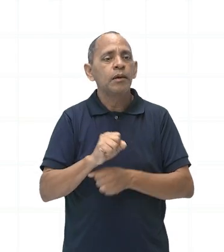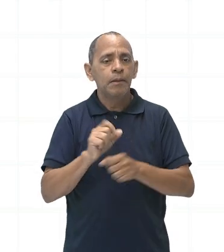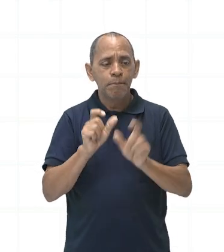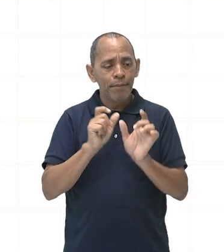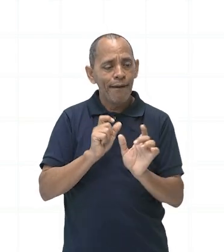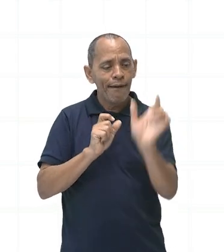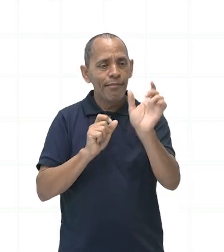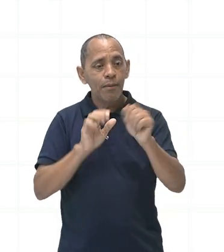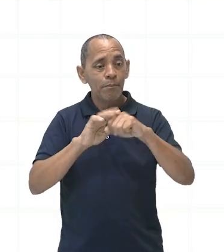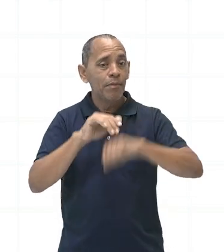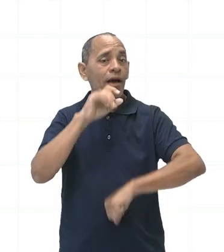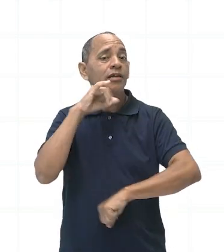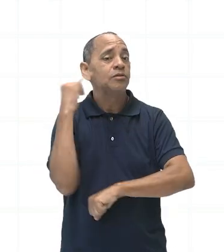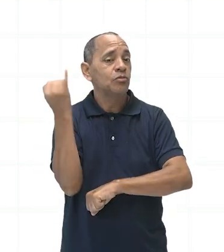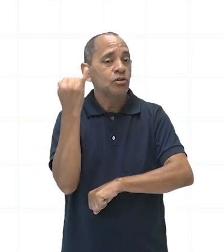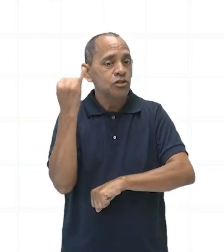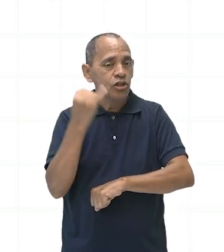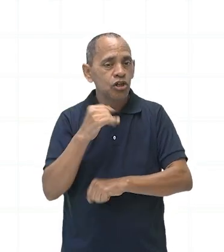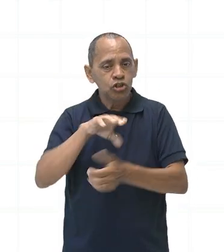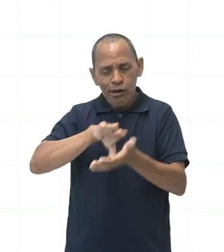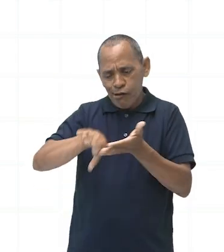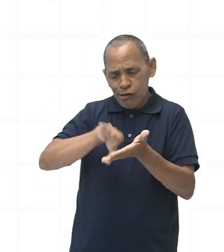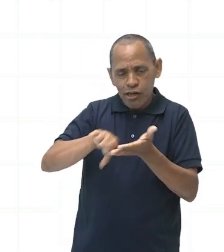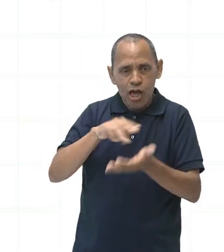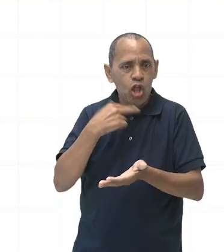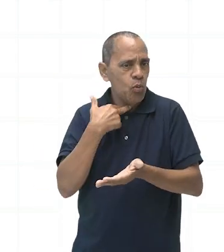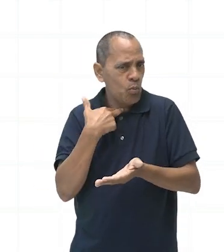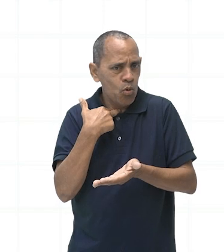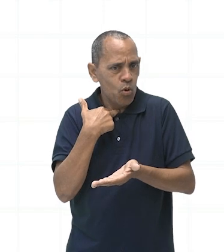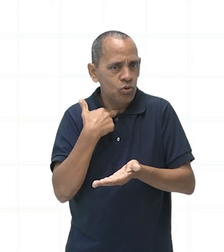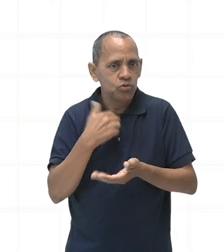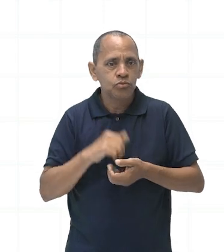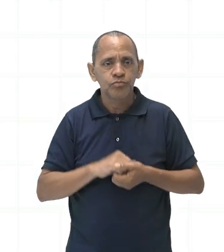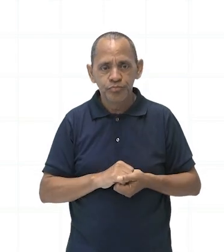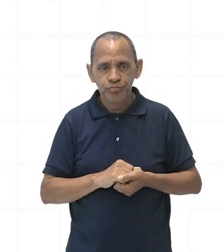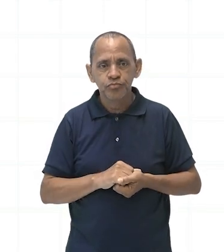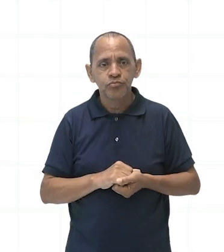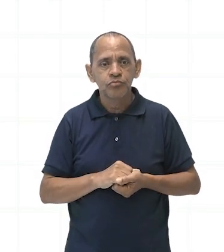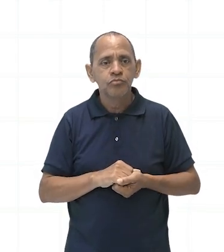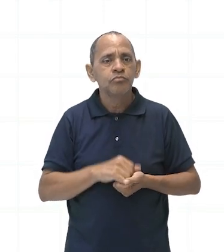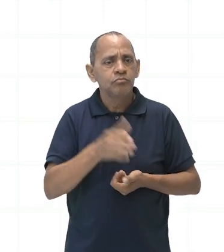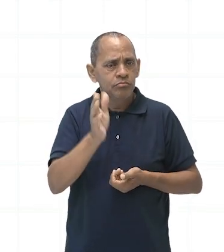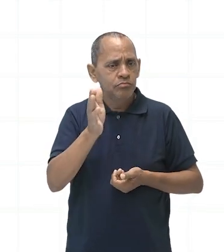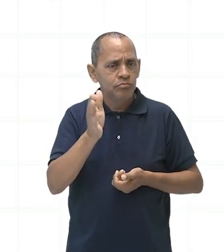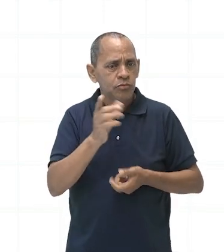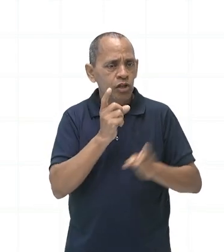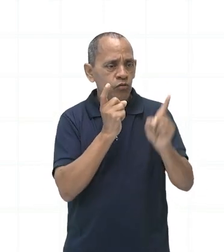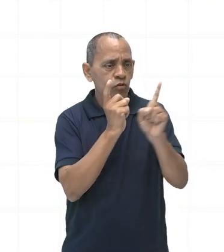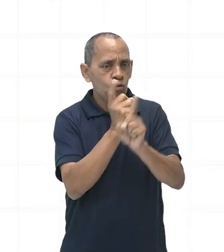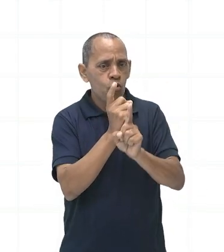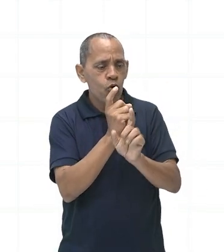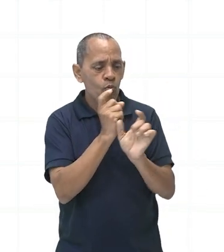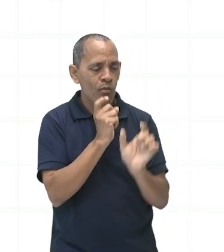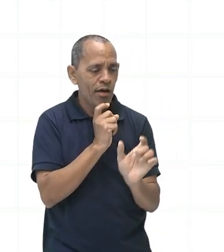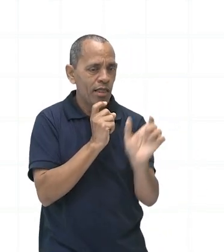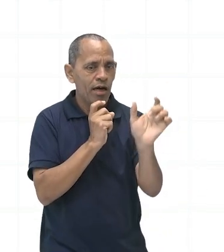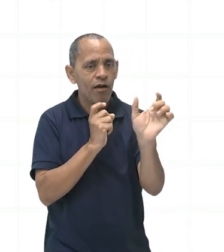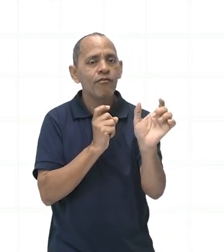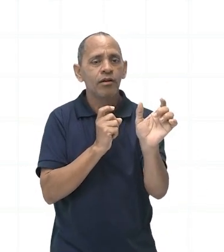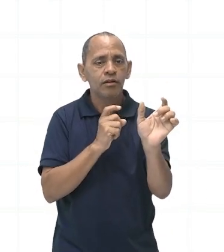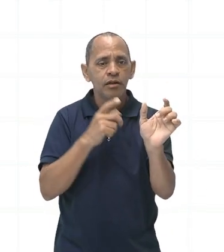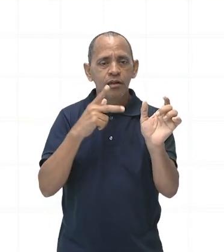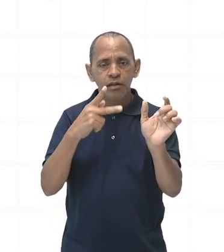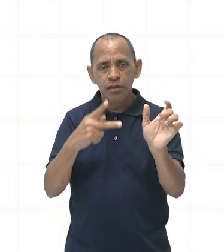posso retirar de modo algum aí do sujeito. Você já identificou que é a palavra